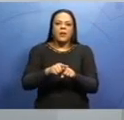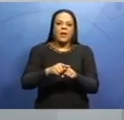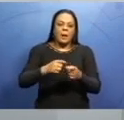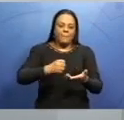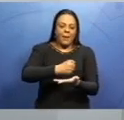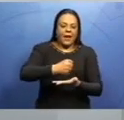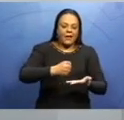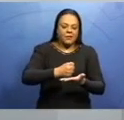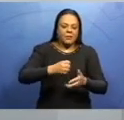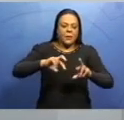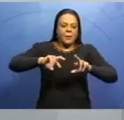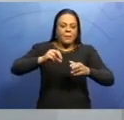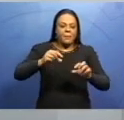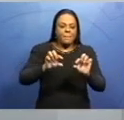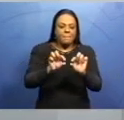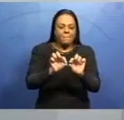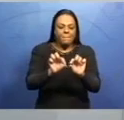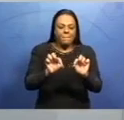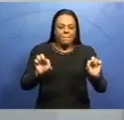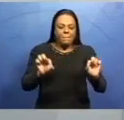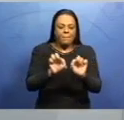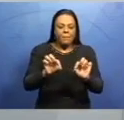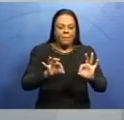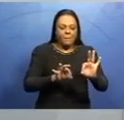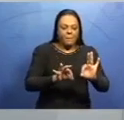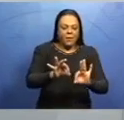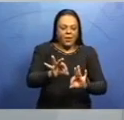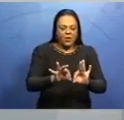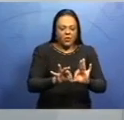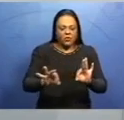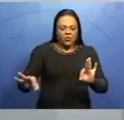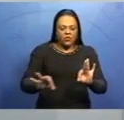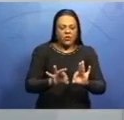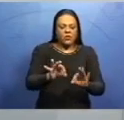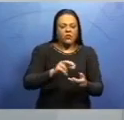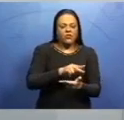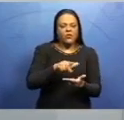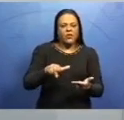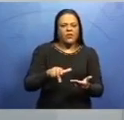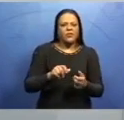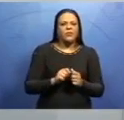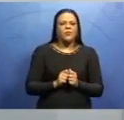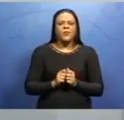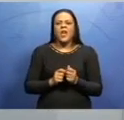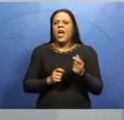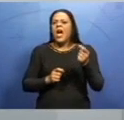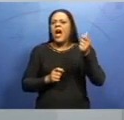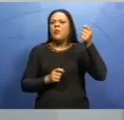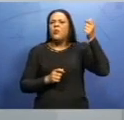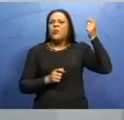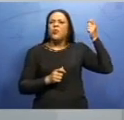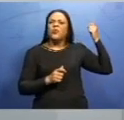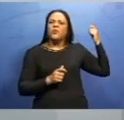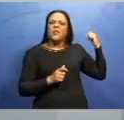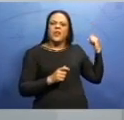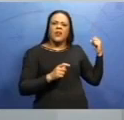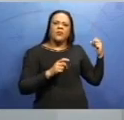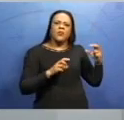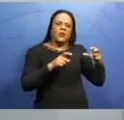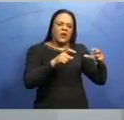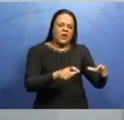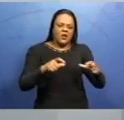medidas. Por muito tempo, houve em diversas regiões diversos sistemas de medidas,